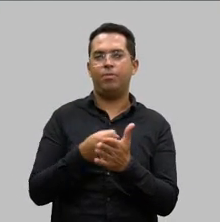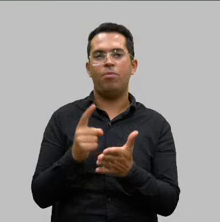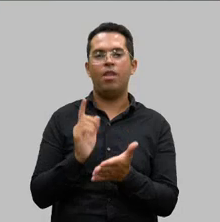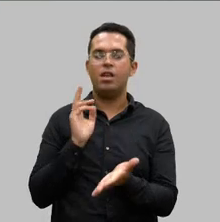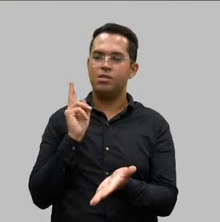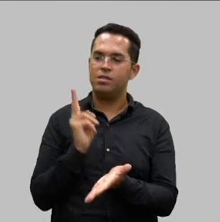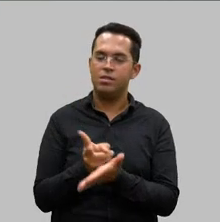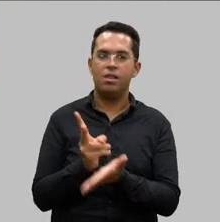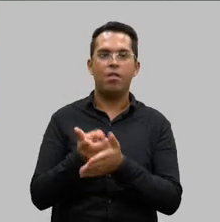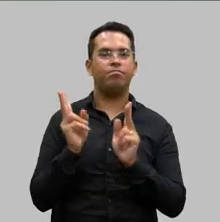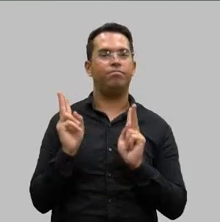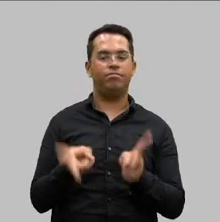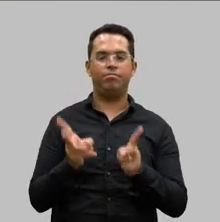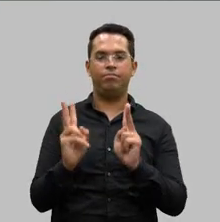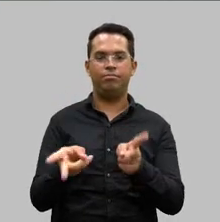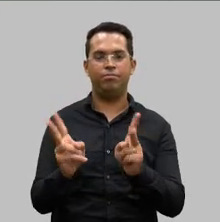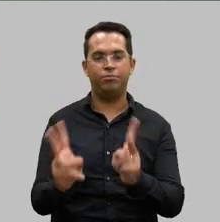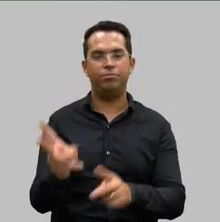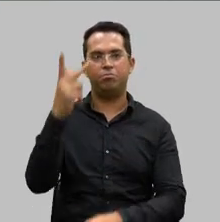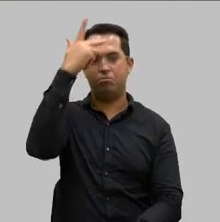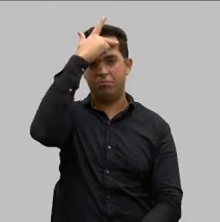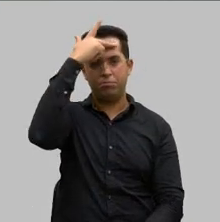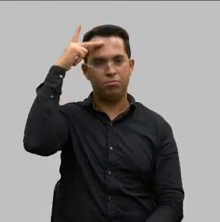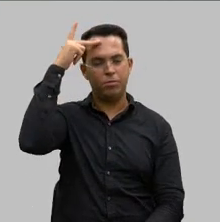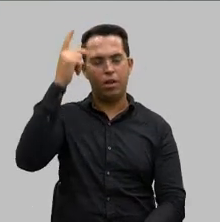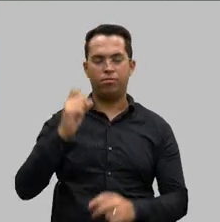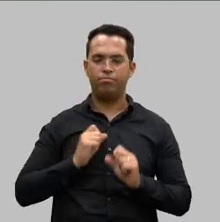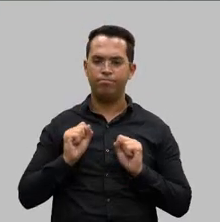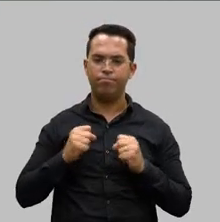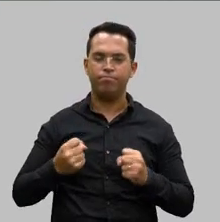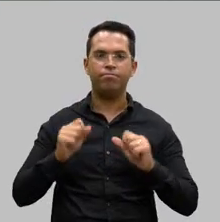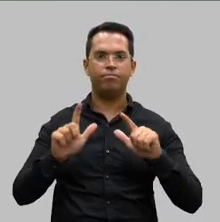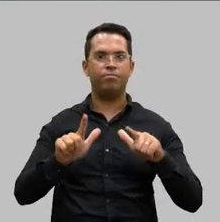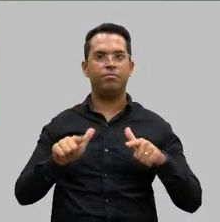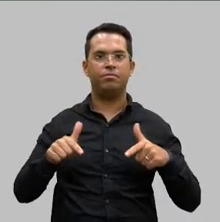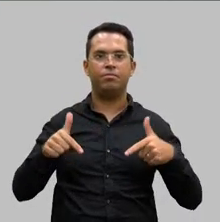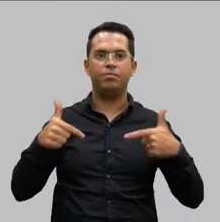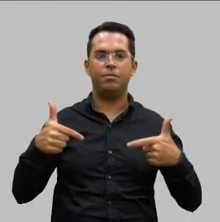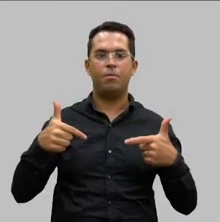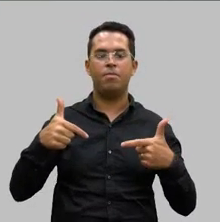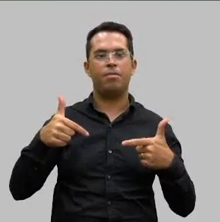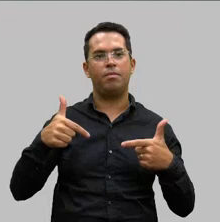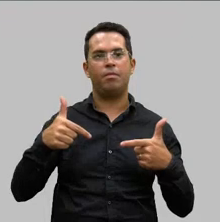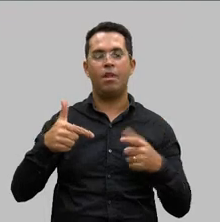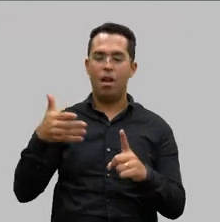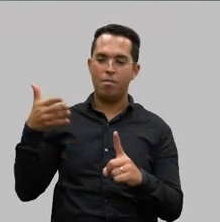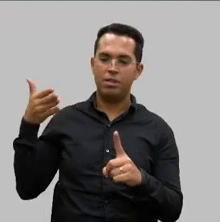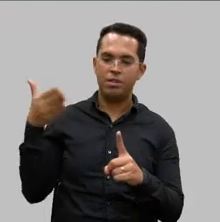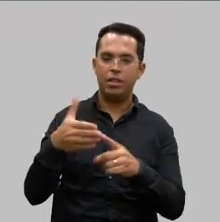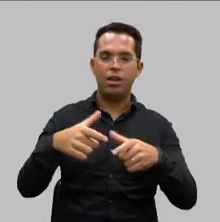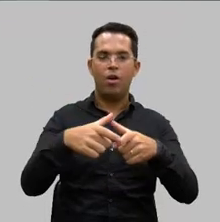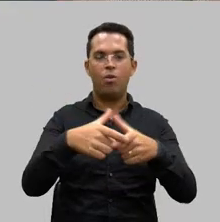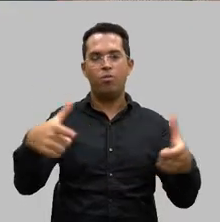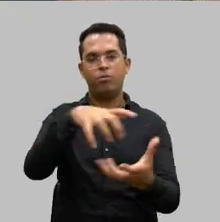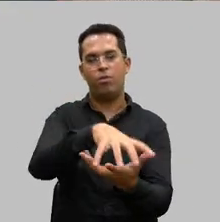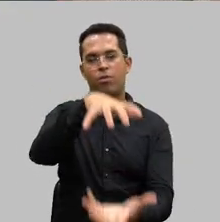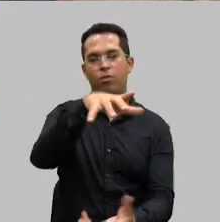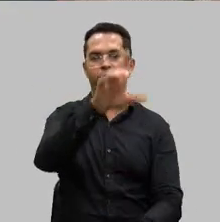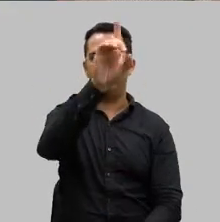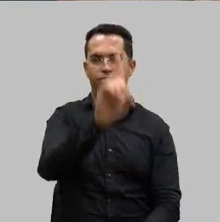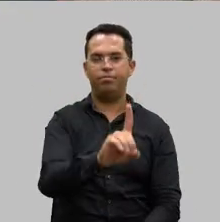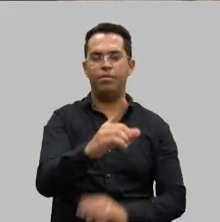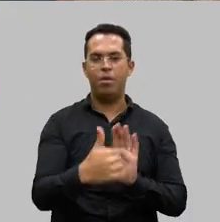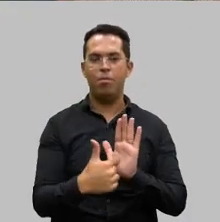esperança pessoa que está aí como representando aqui os deficientes e mostrando que a